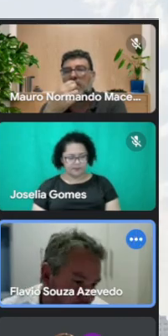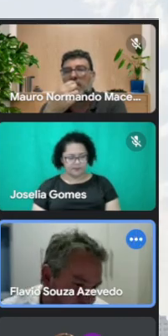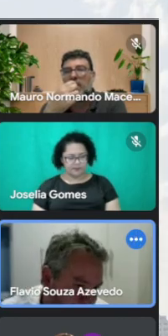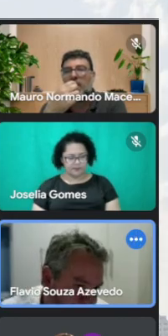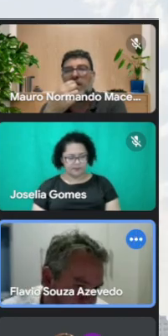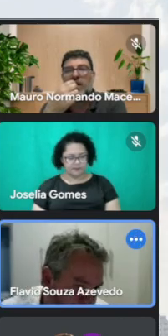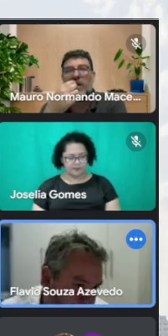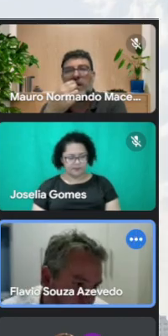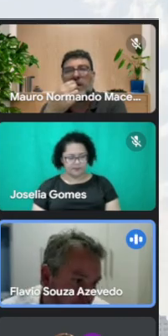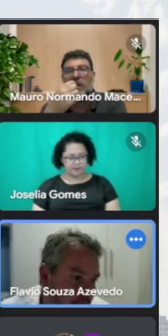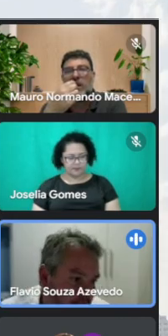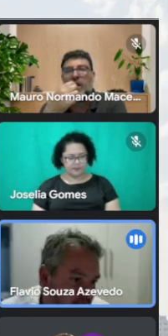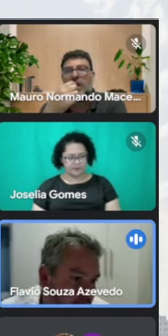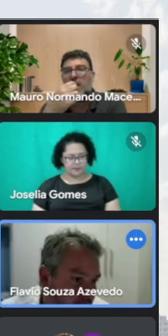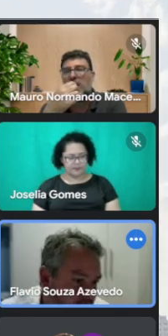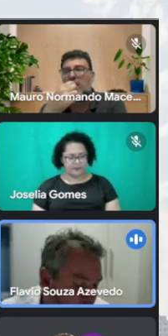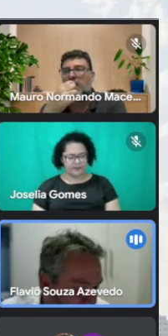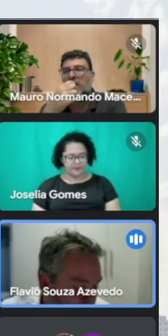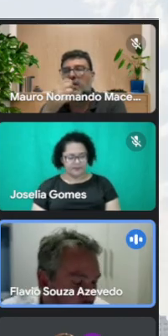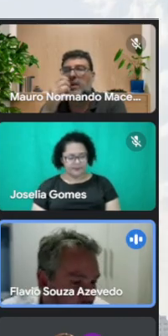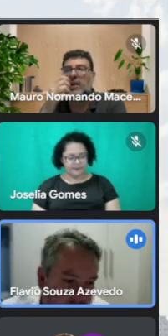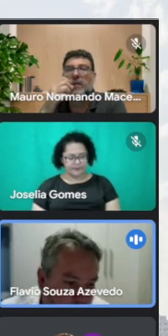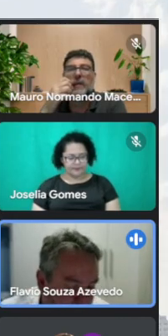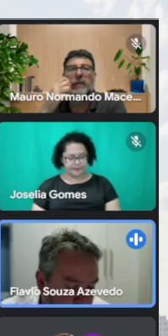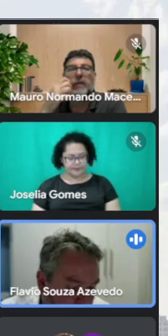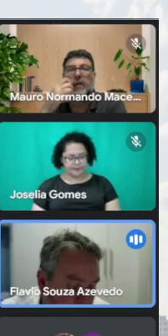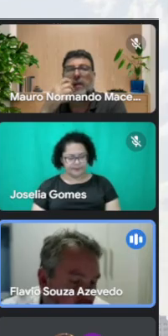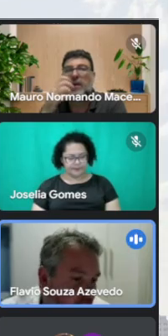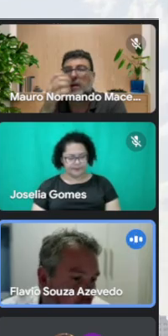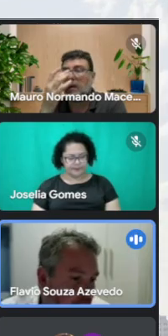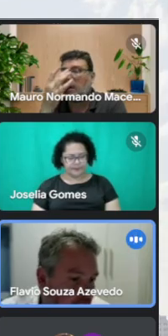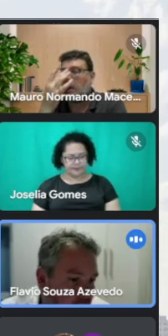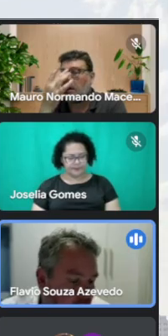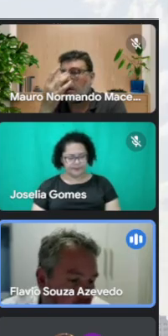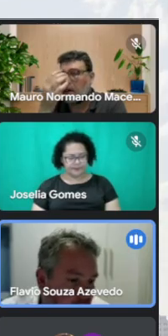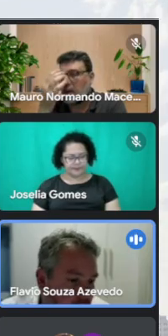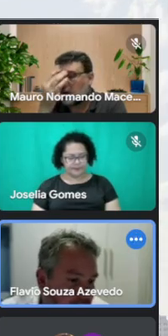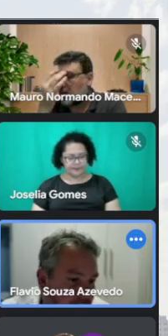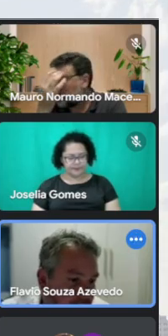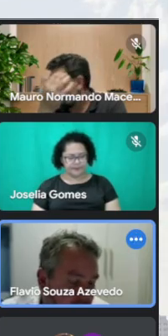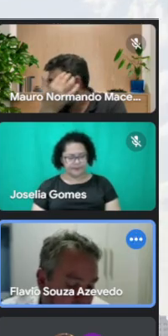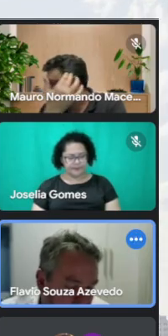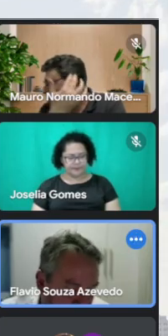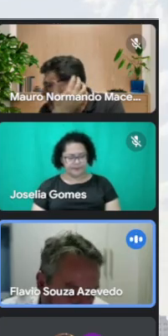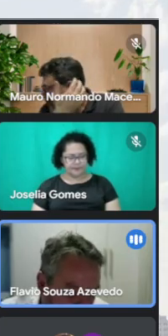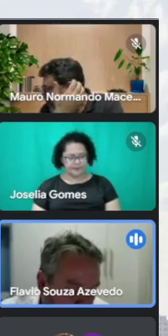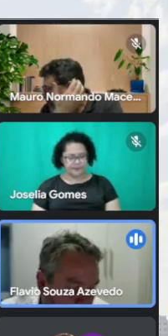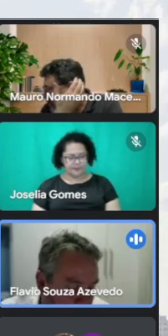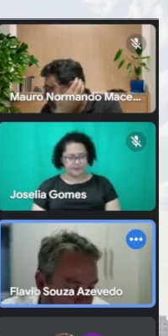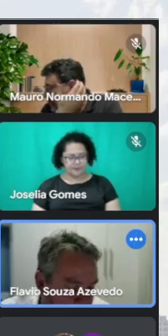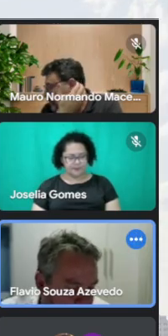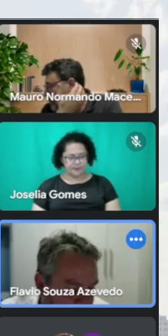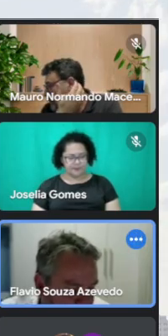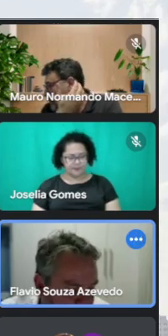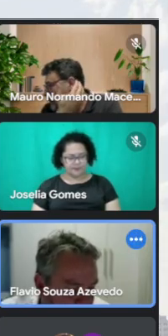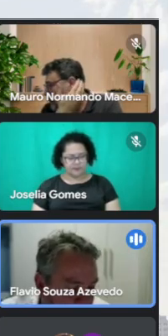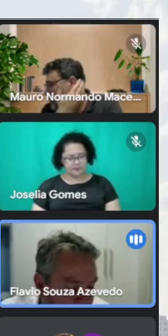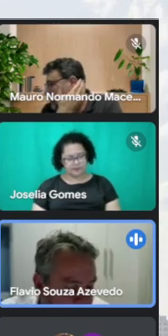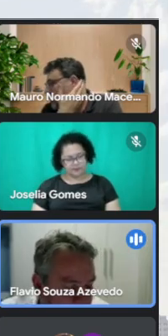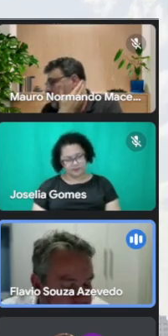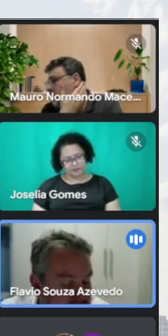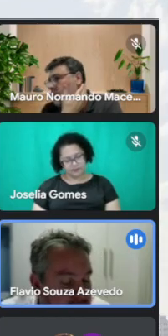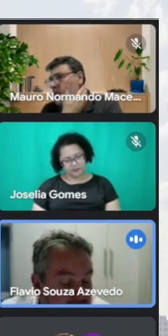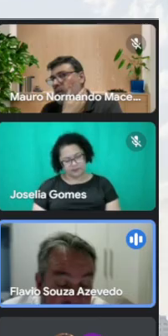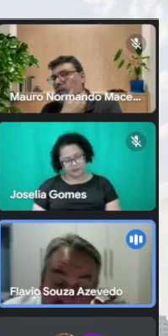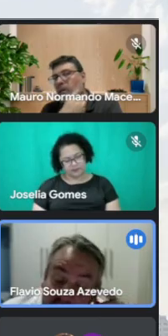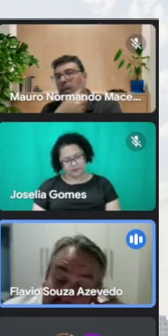sondagem. É preciso saber como, porque o solo é suporte de tudo, né? Solo é uma